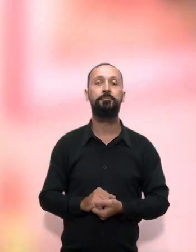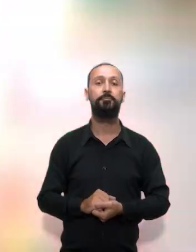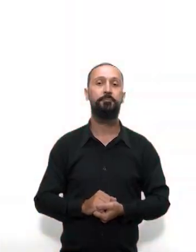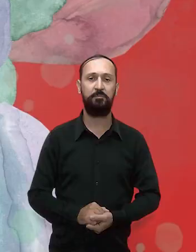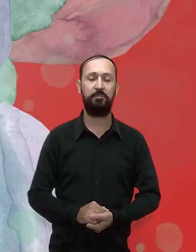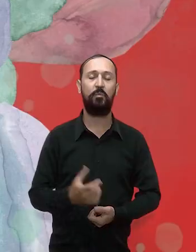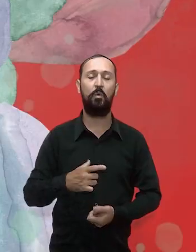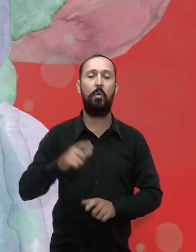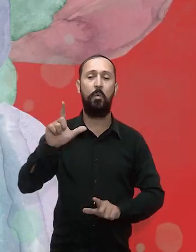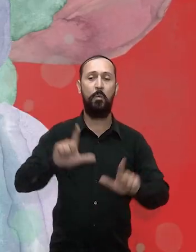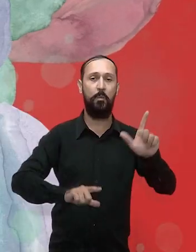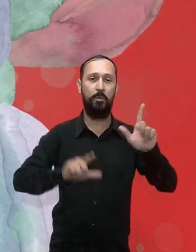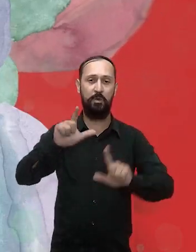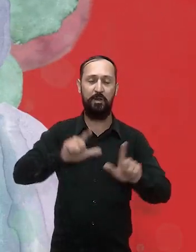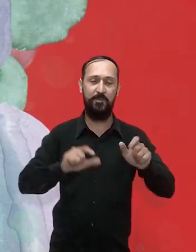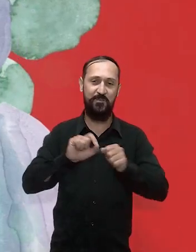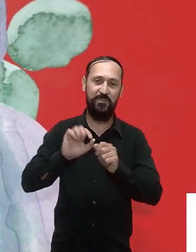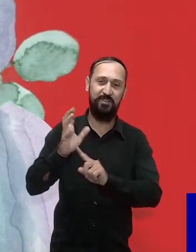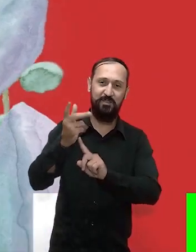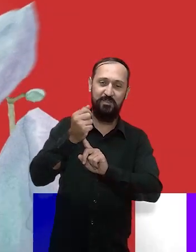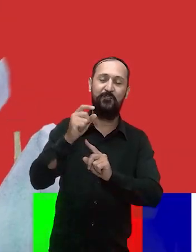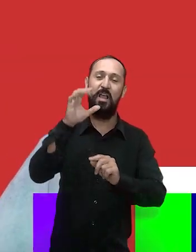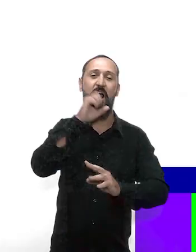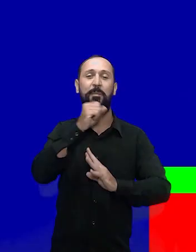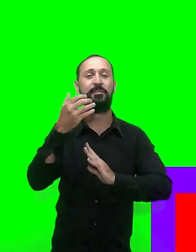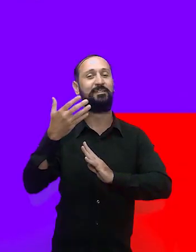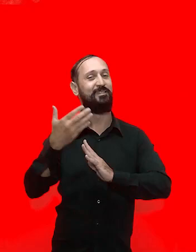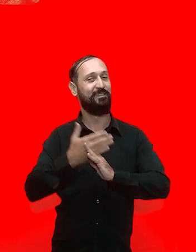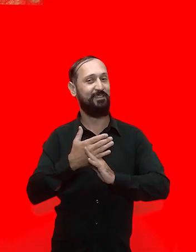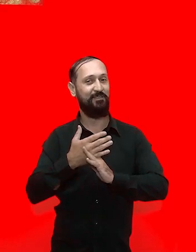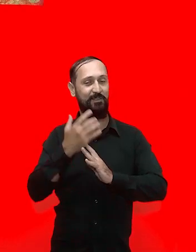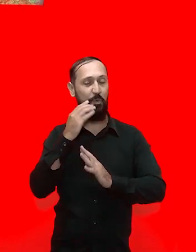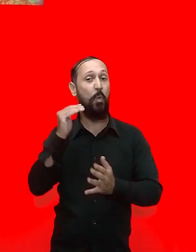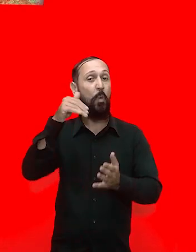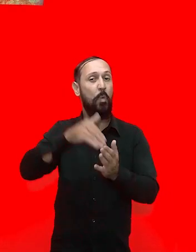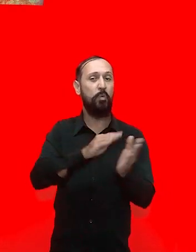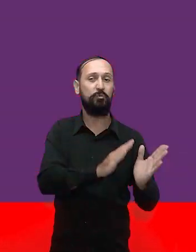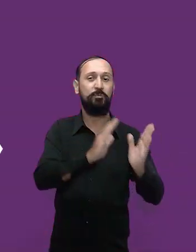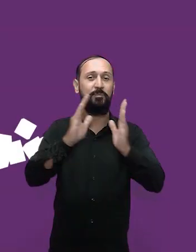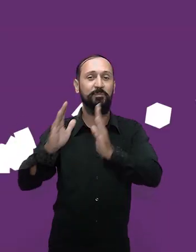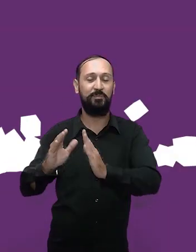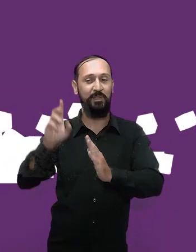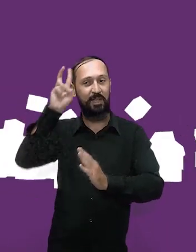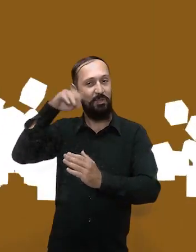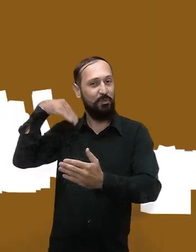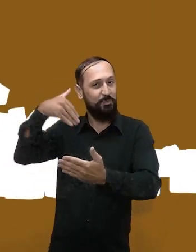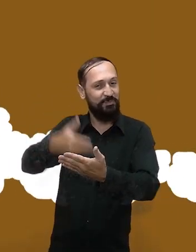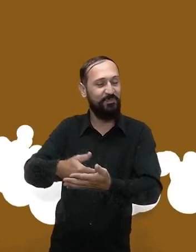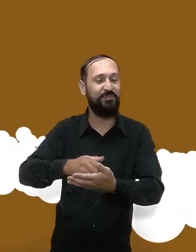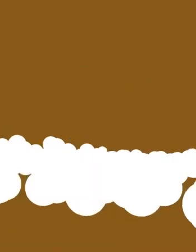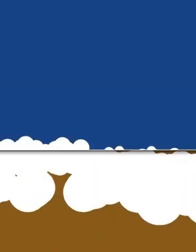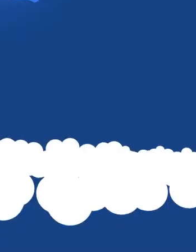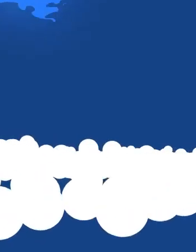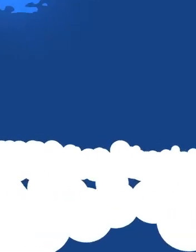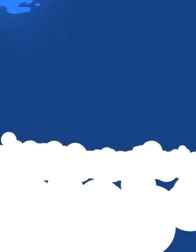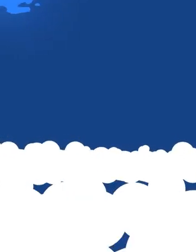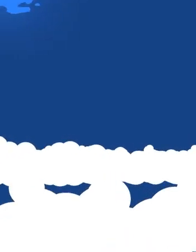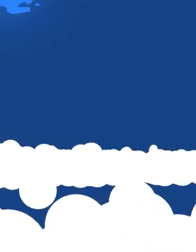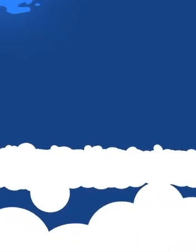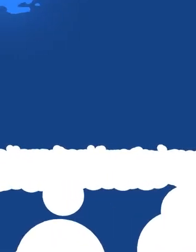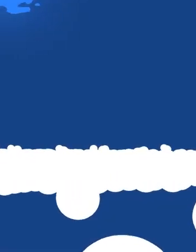do Sul. O Fazendo Arte vai para um breve intervalo e já retorna com o último bloco da retrospectiva.